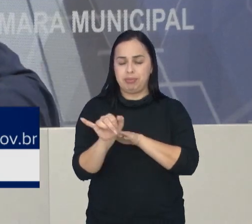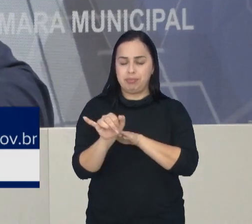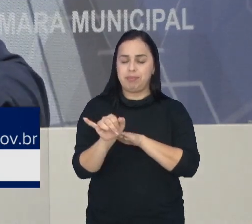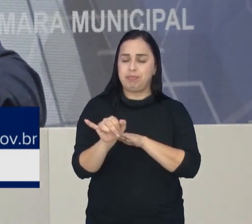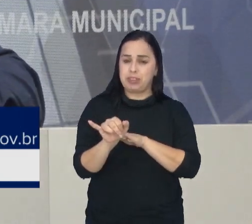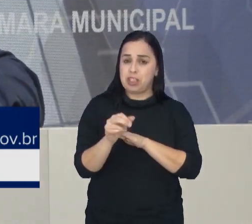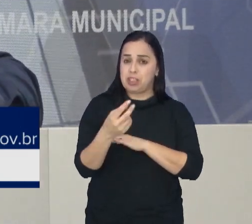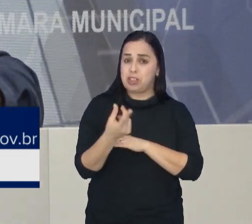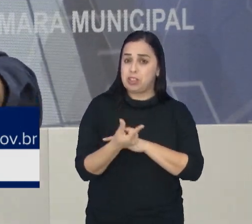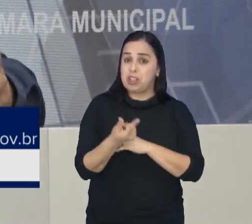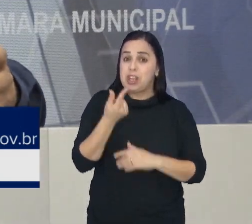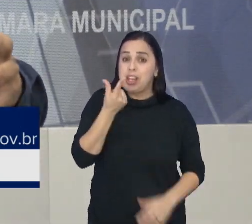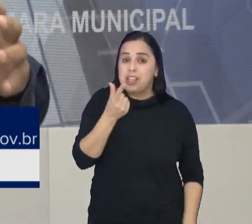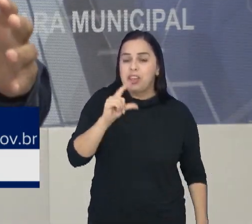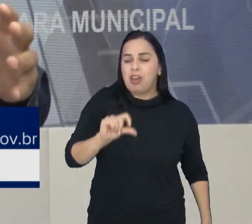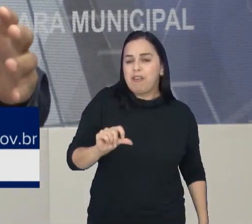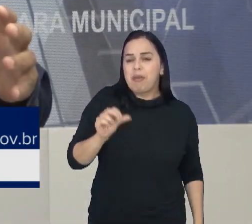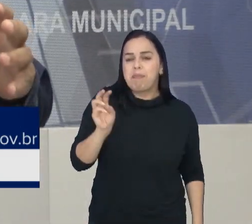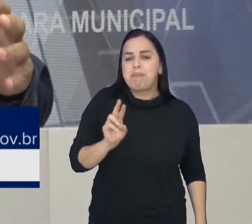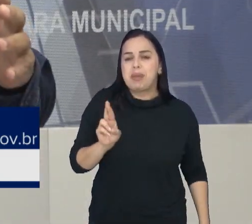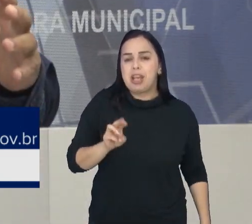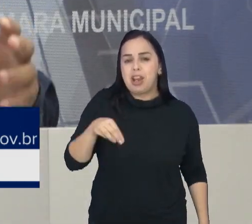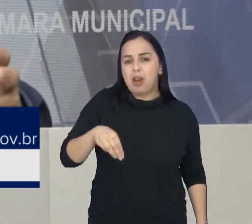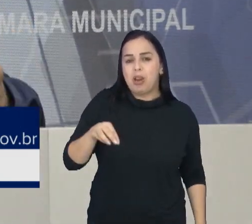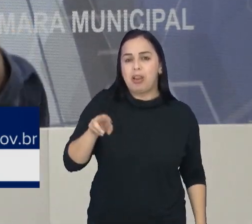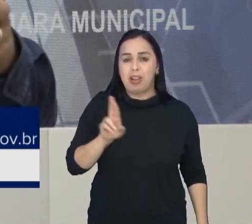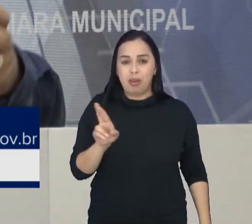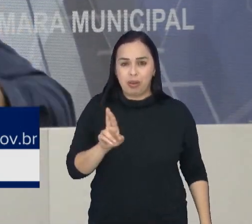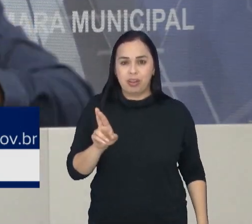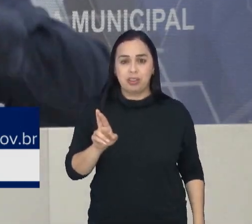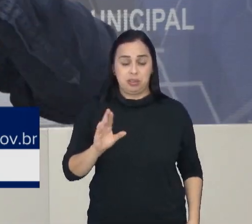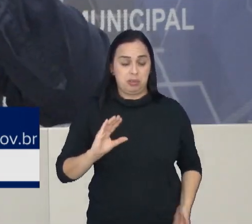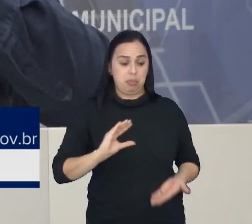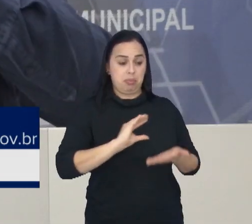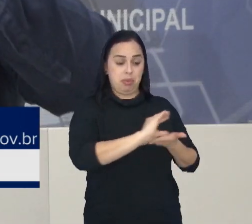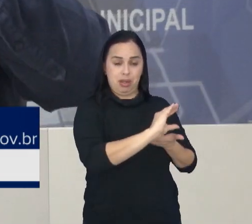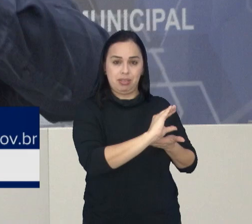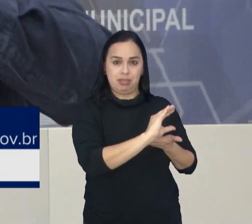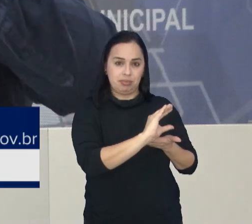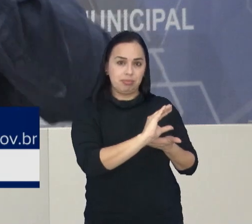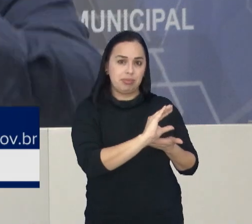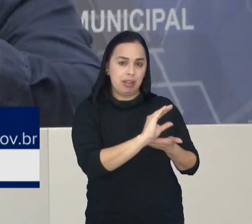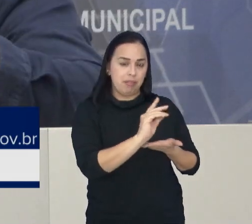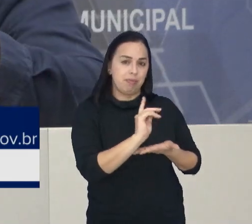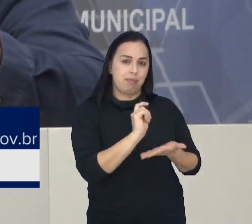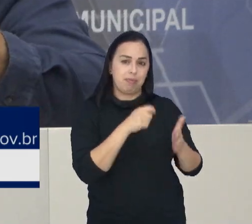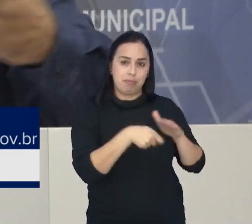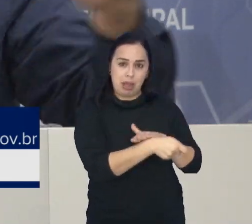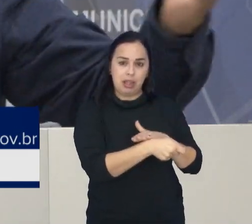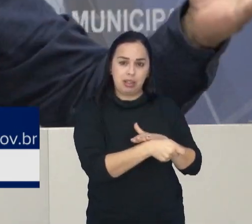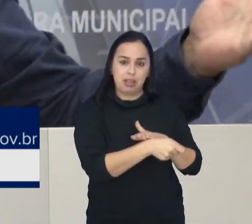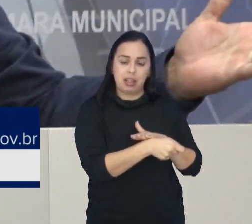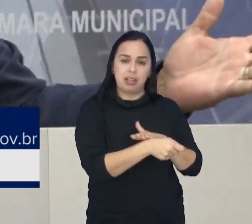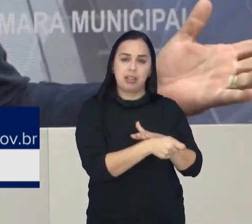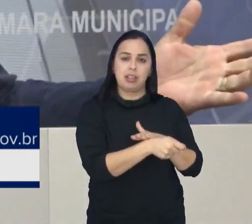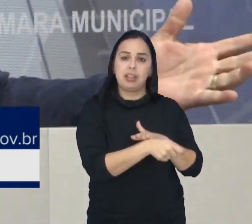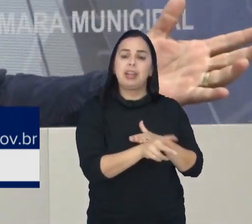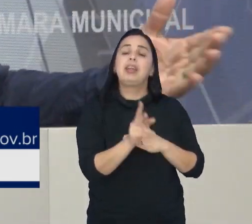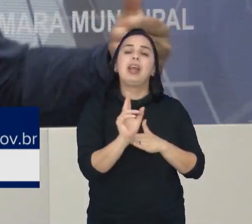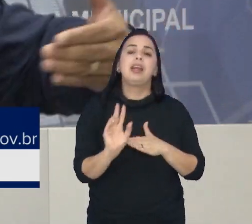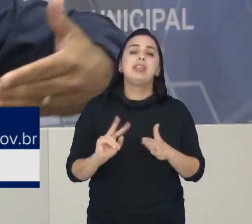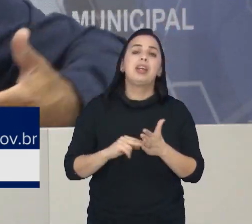seja, 19 milhões que vai para os professores e, consequentemente, isso,